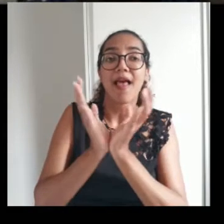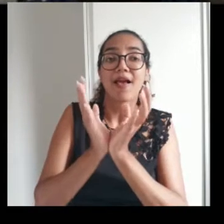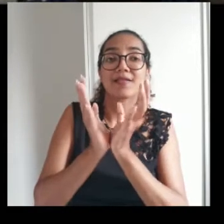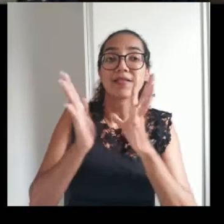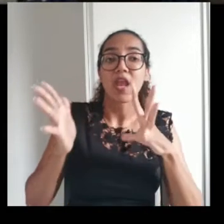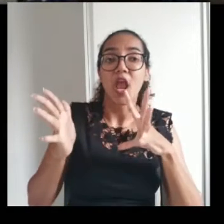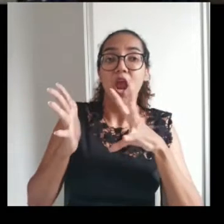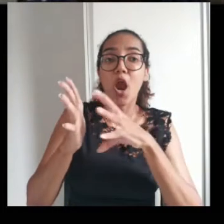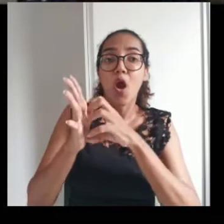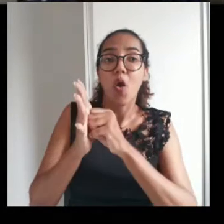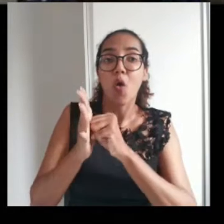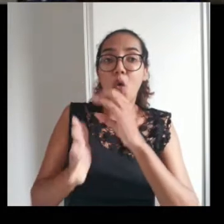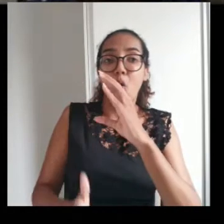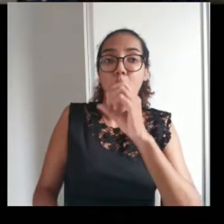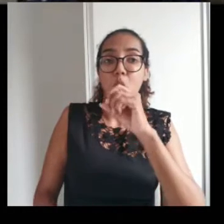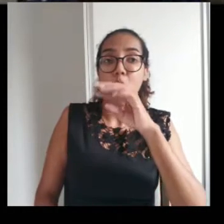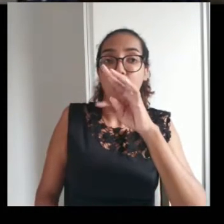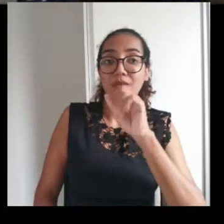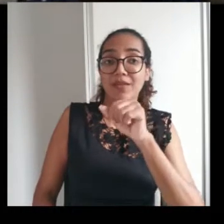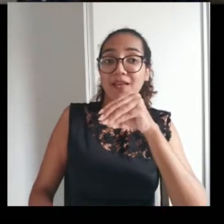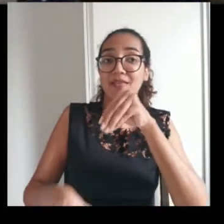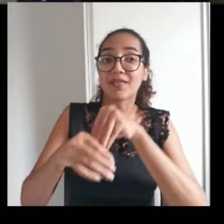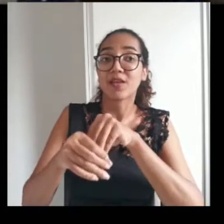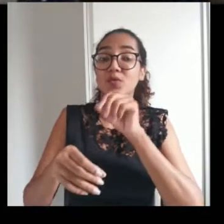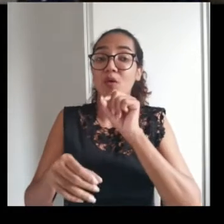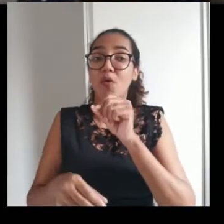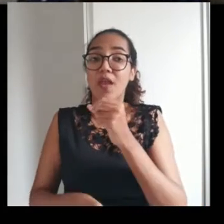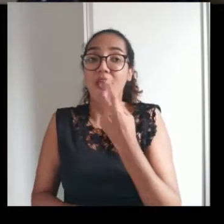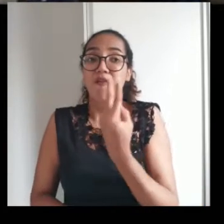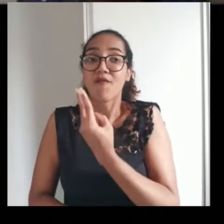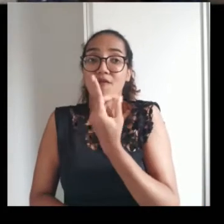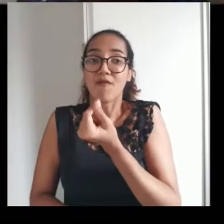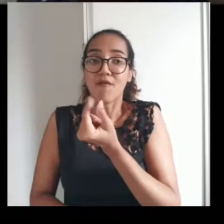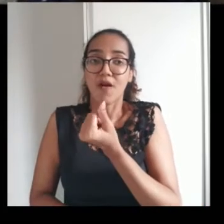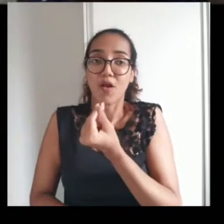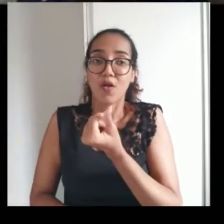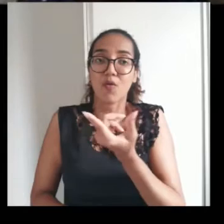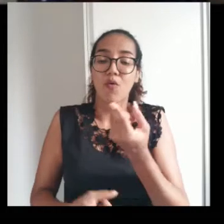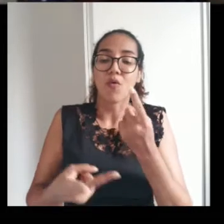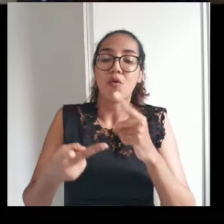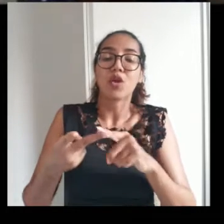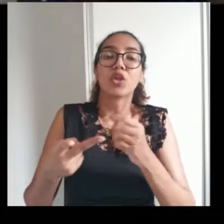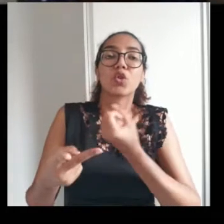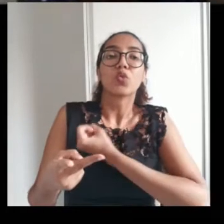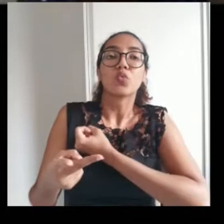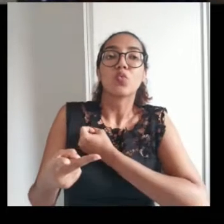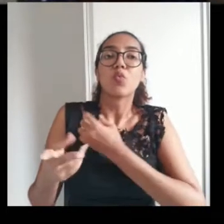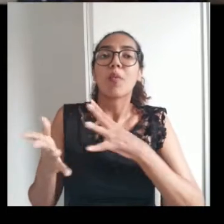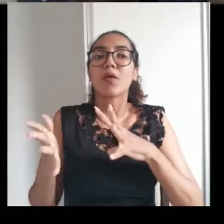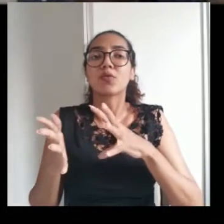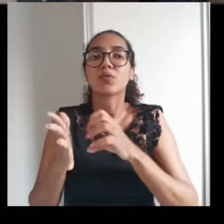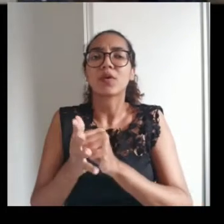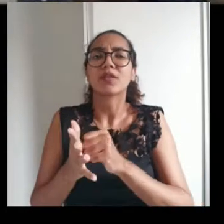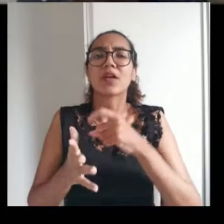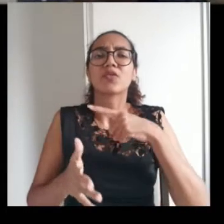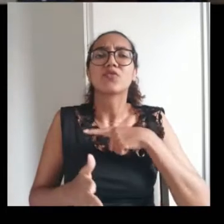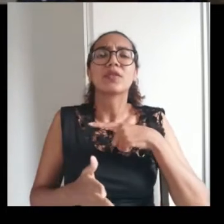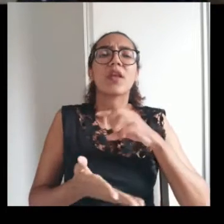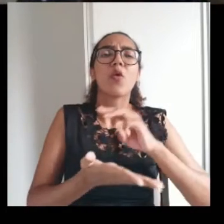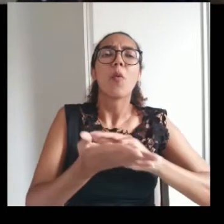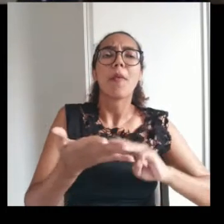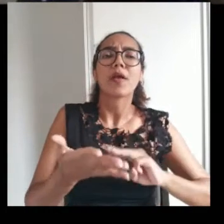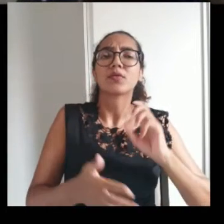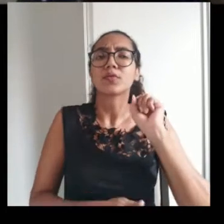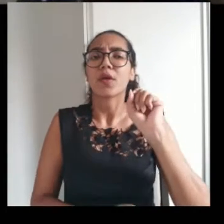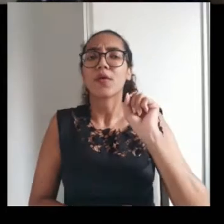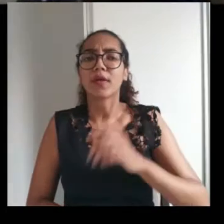e número, que a gente já viu isso, né? E a gente tem aqui os métodos dessa classe, né? Creditar, debitar, ok.